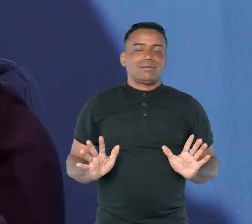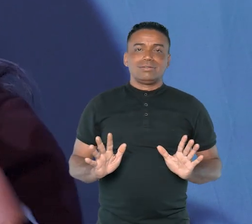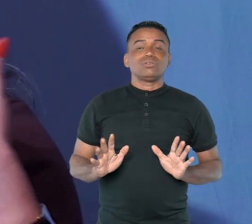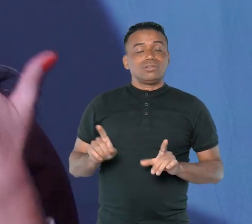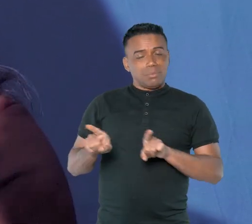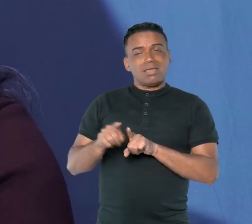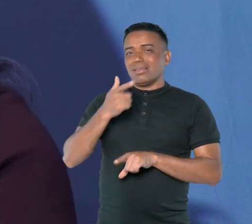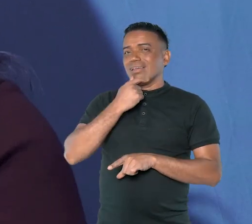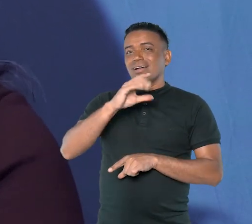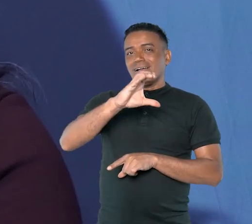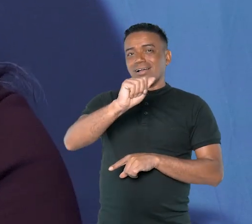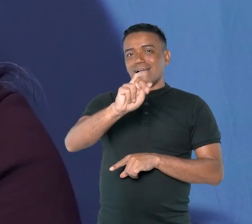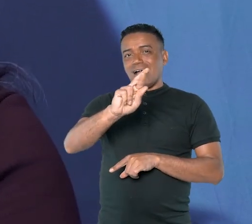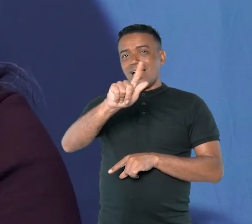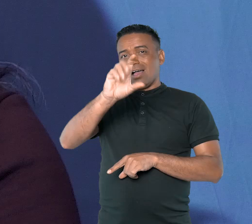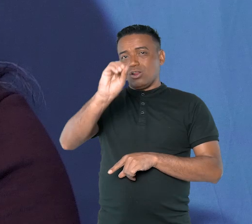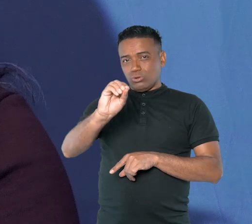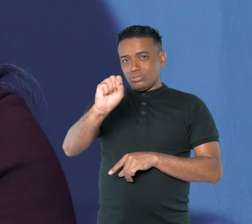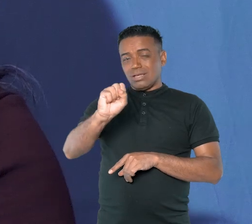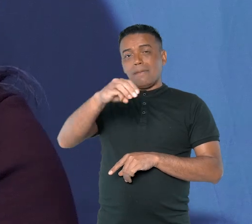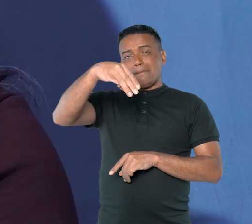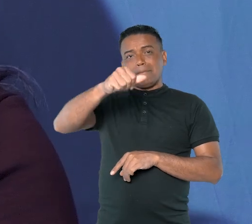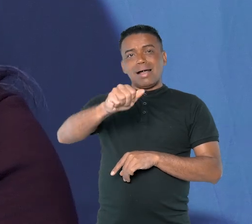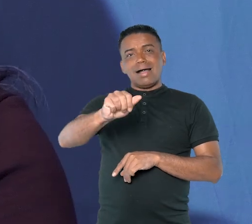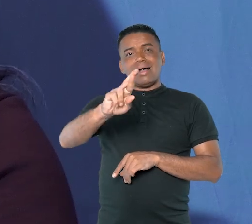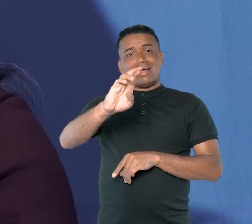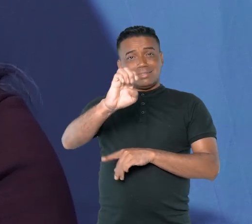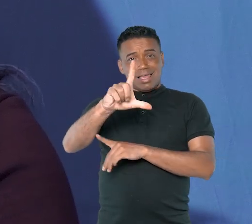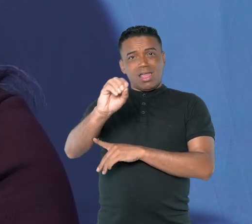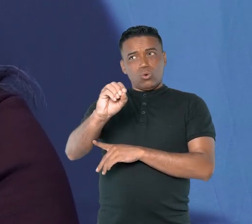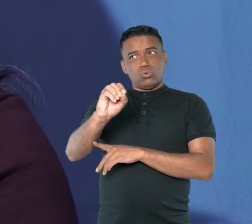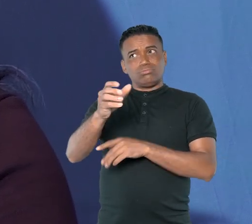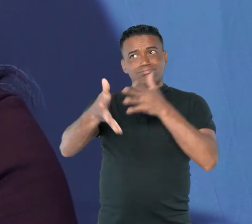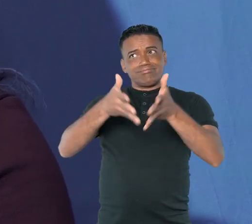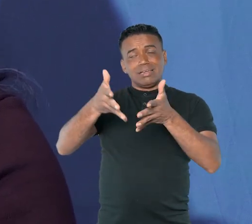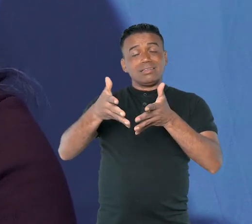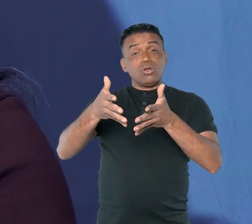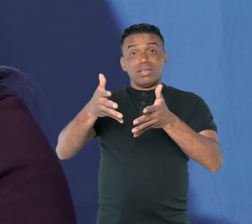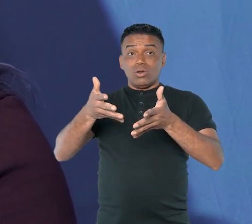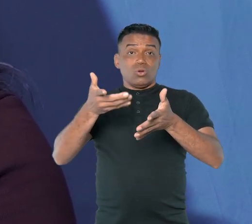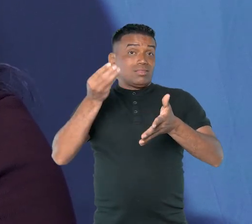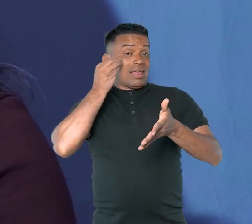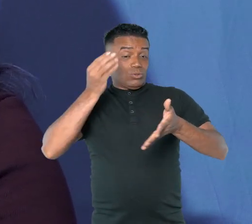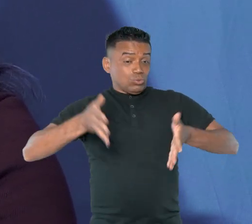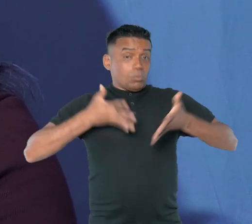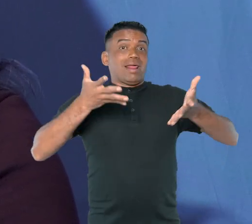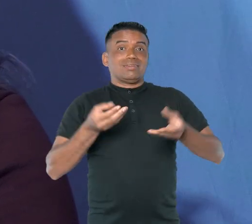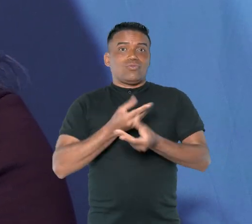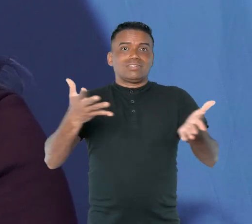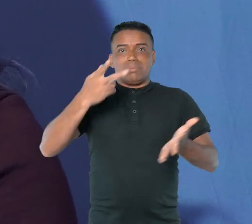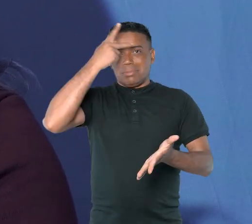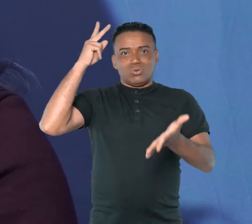também falou, assim, eu tento surpreender um pouco o leitor assim, com alguns encontros, com